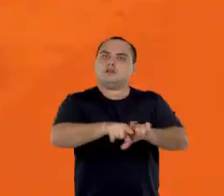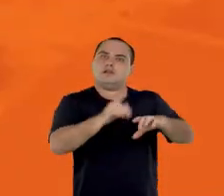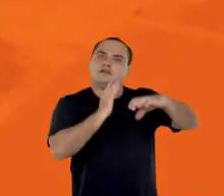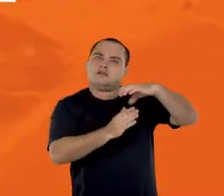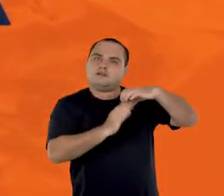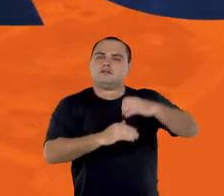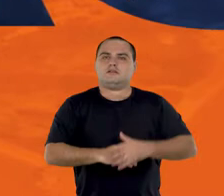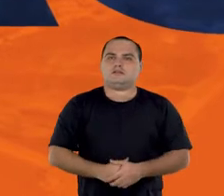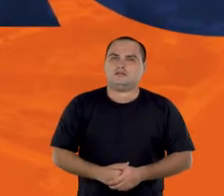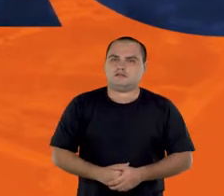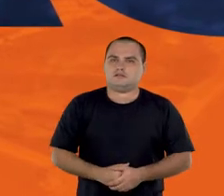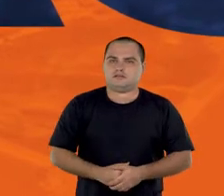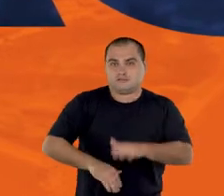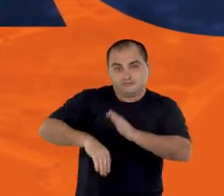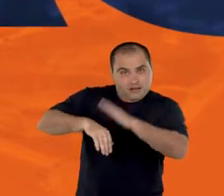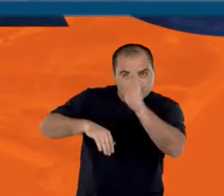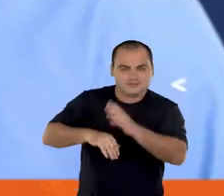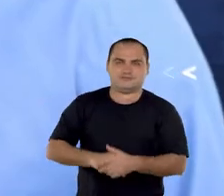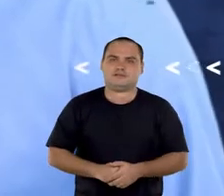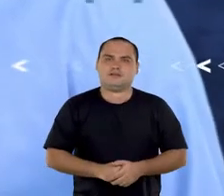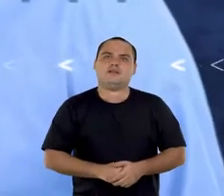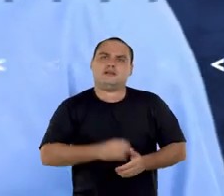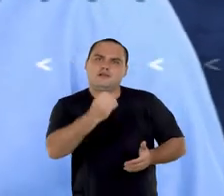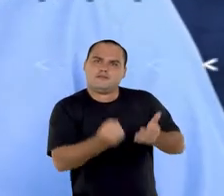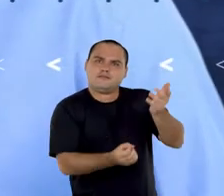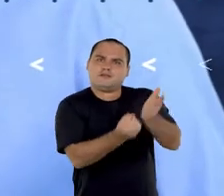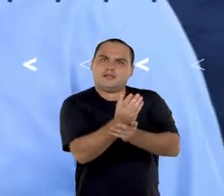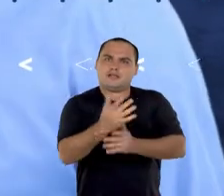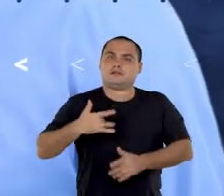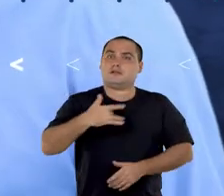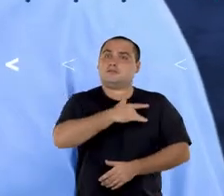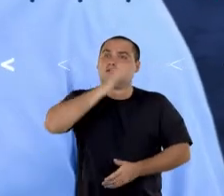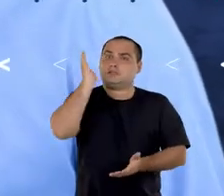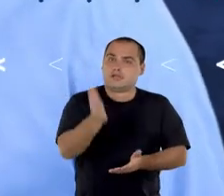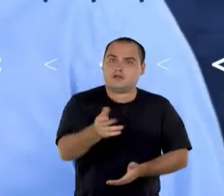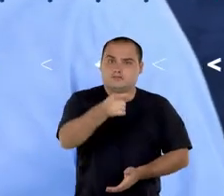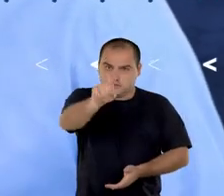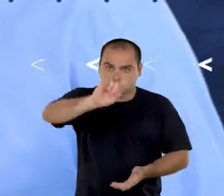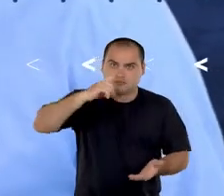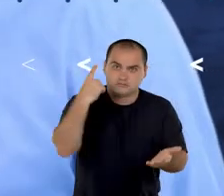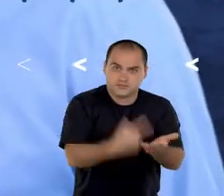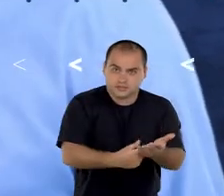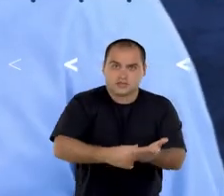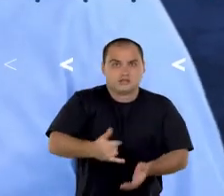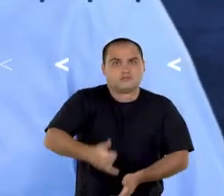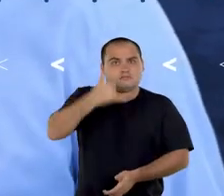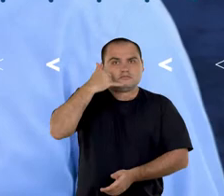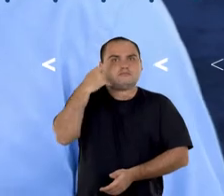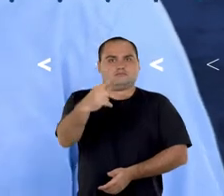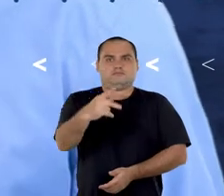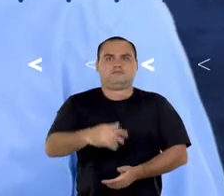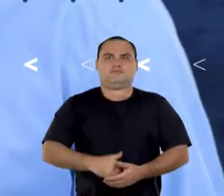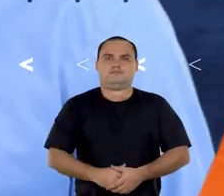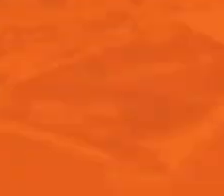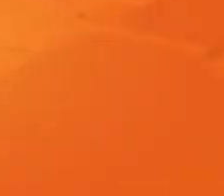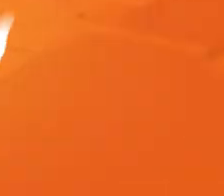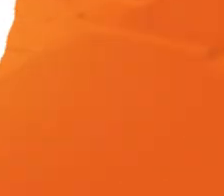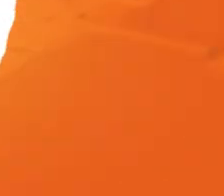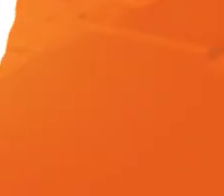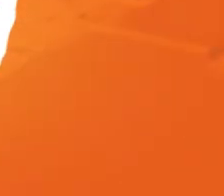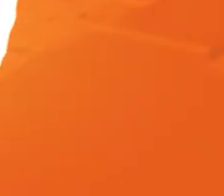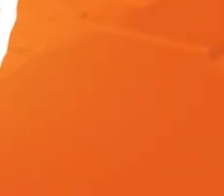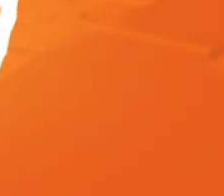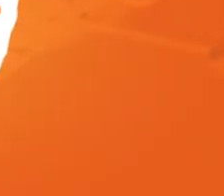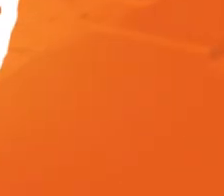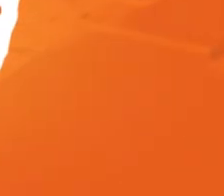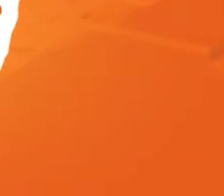Itaipava. Tem mais proposta. Vamos criar o Saúde Já. Você vai marcar sua consulta e seu exame pelo celular.